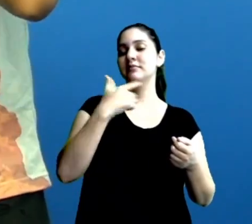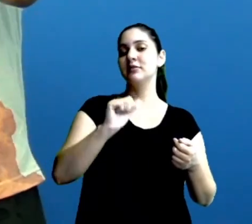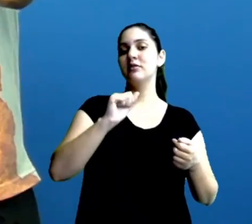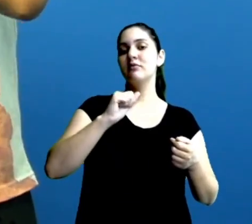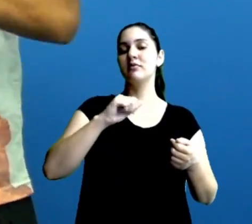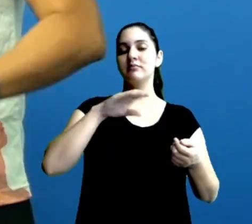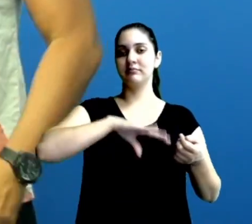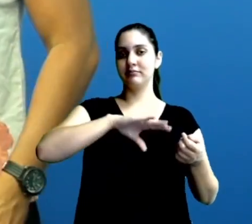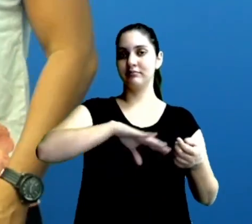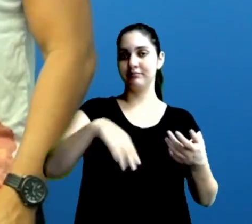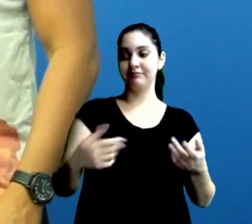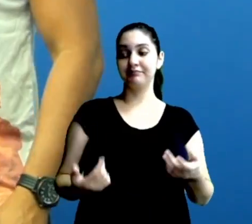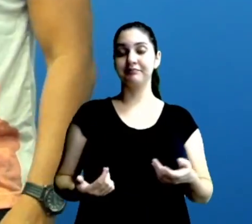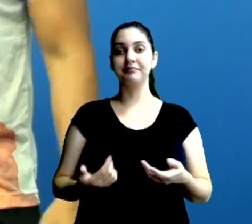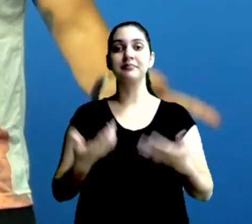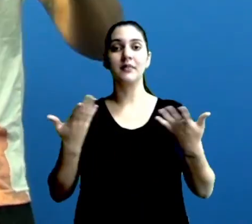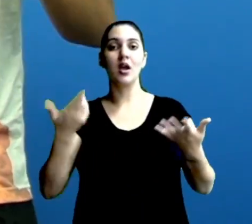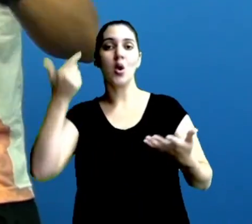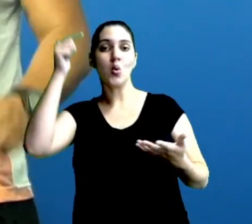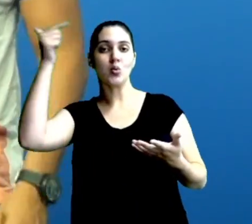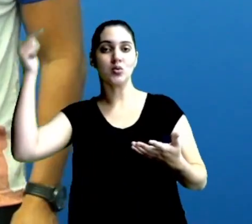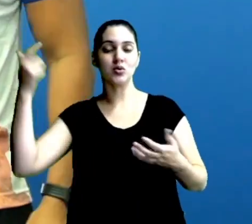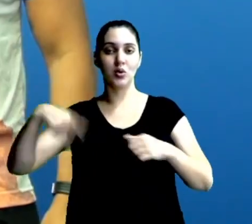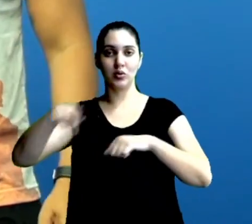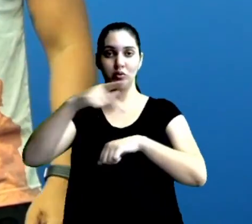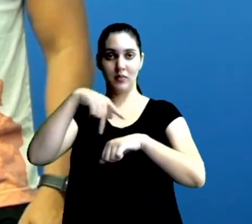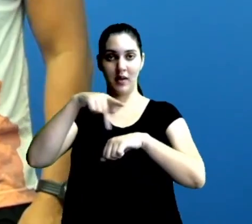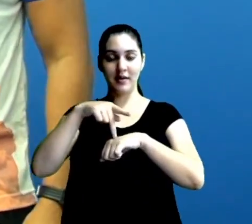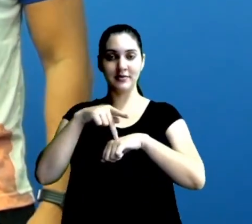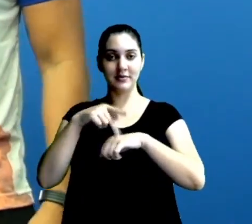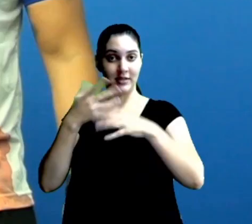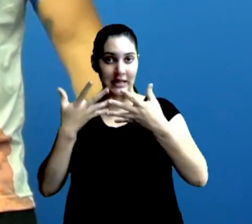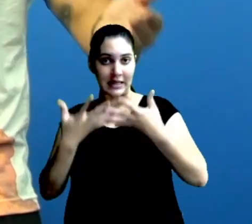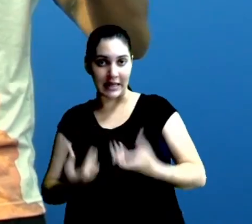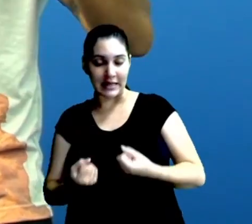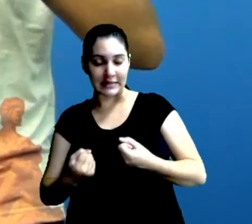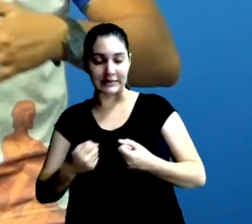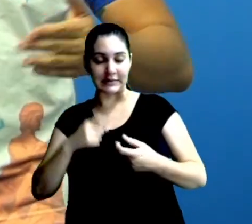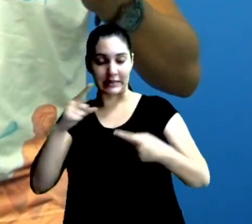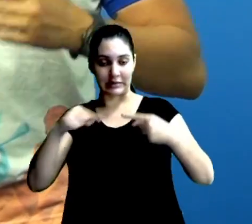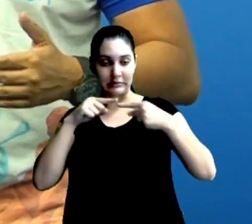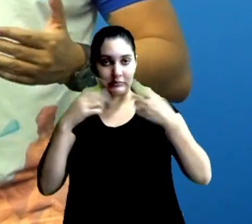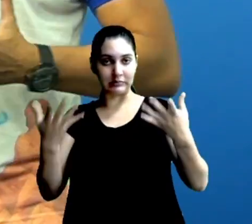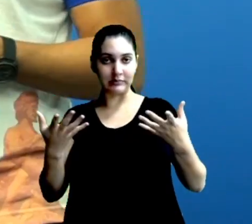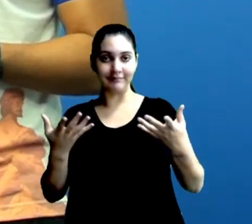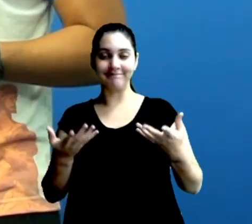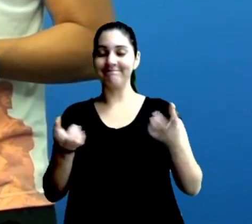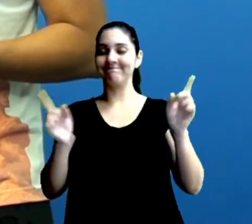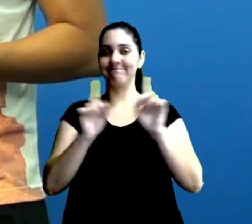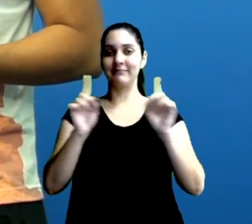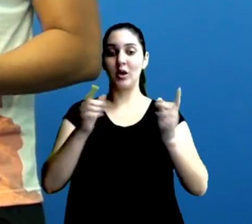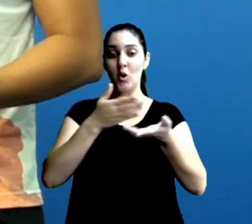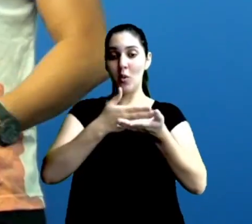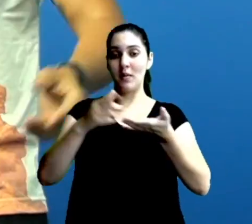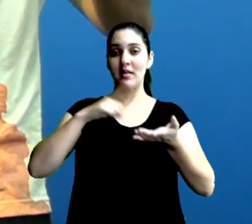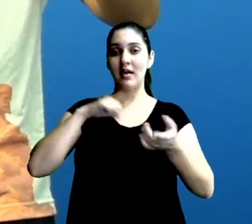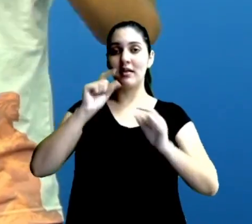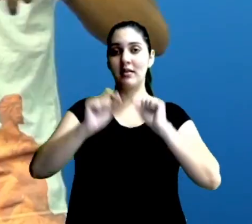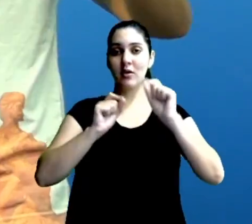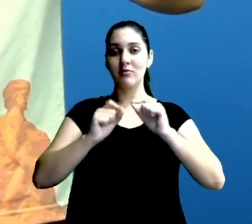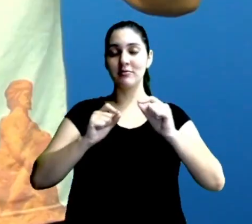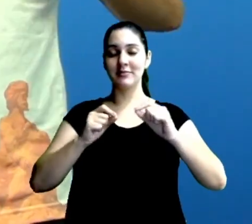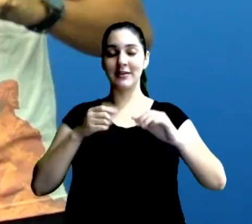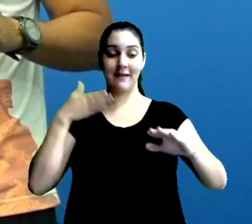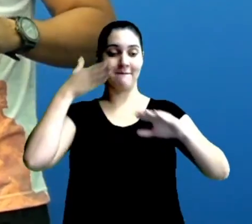Os outros países da Europa aceitaram essa divisão? Coisíssima nenhuma. Começaram também a haver invasões,